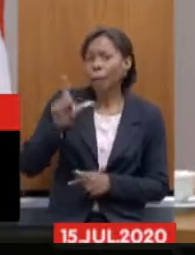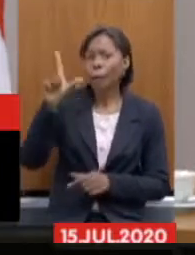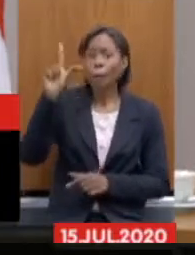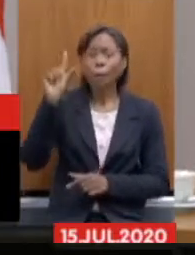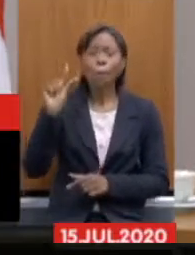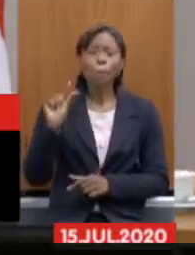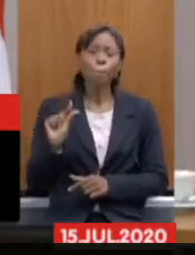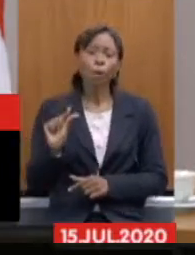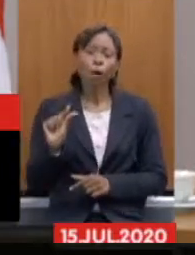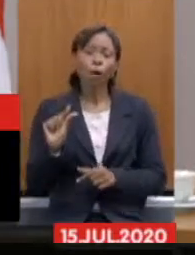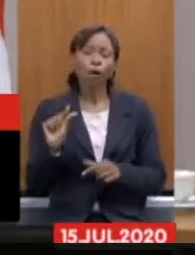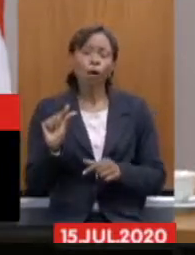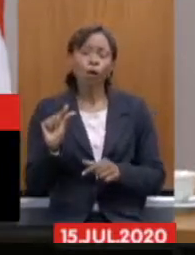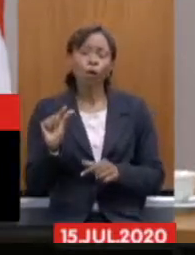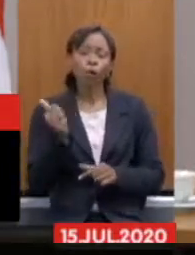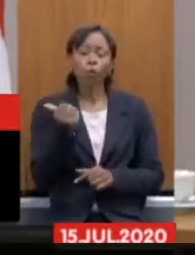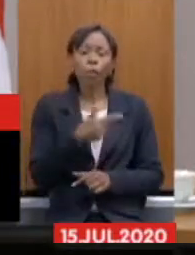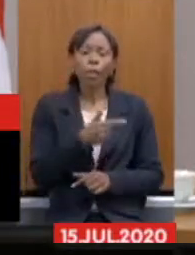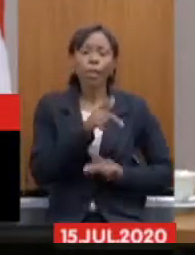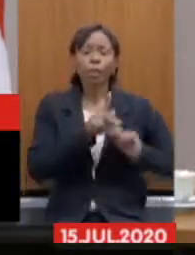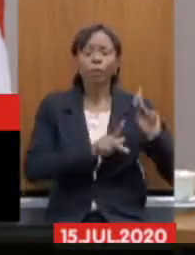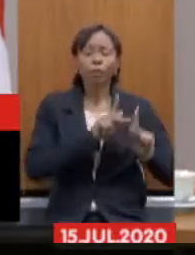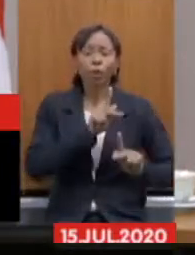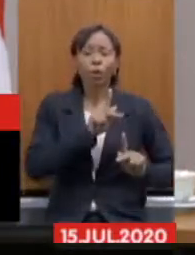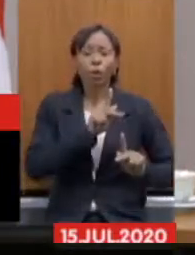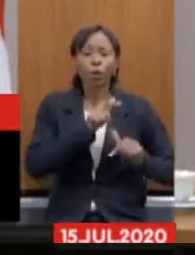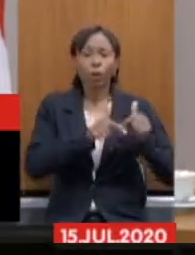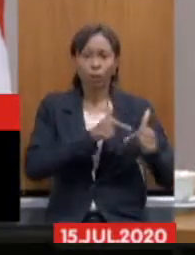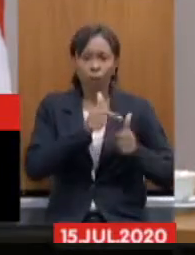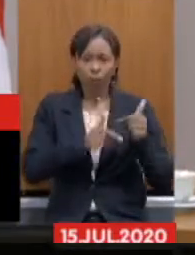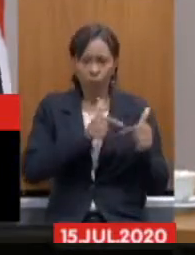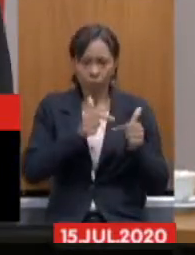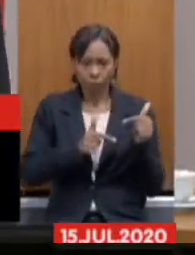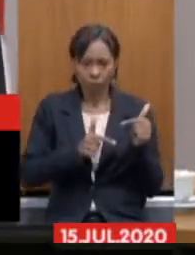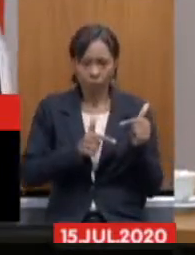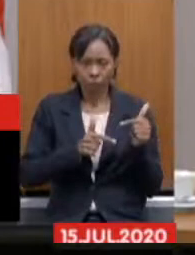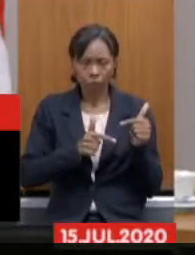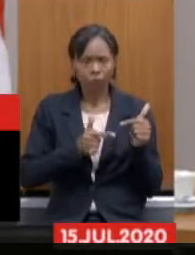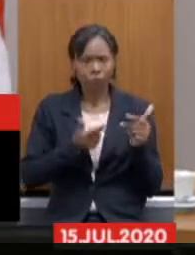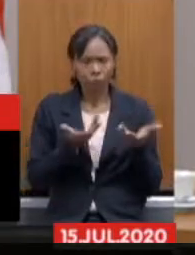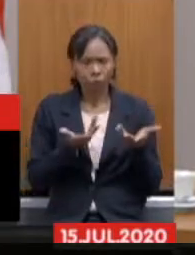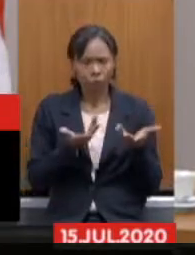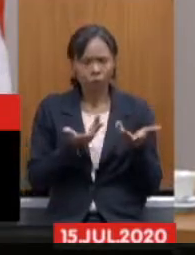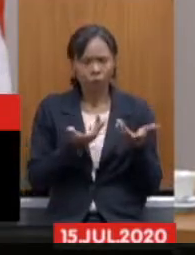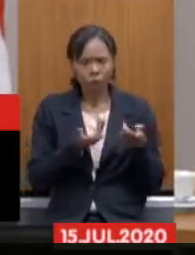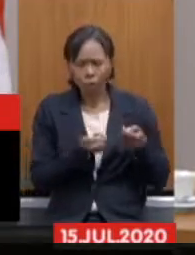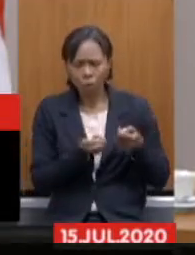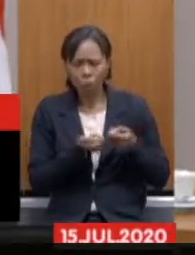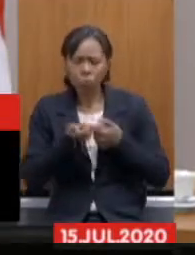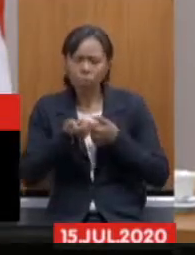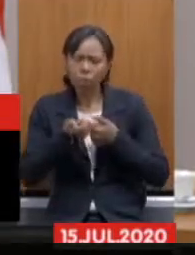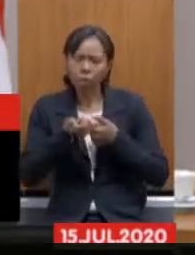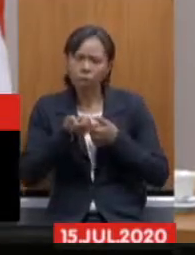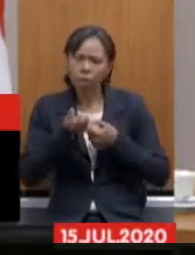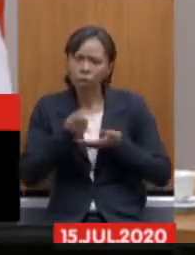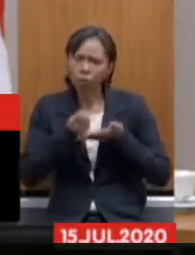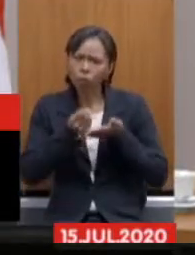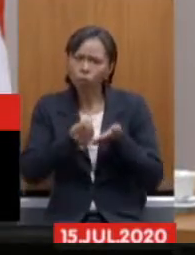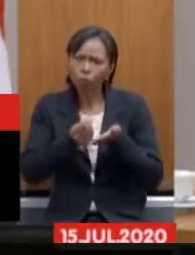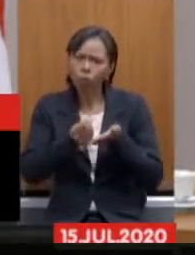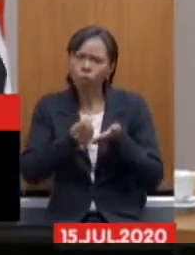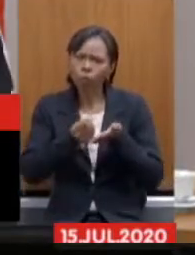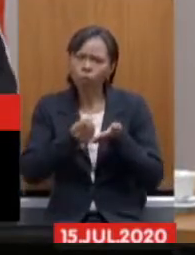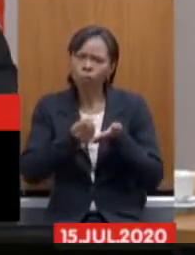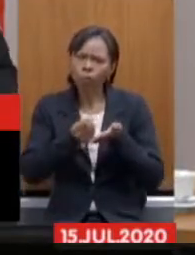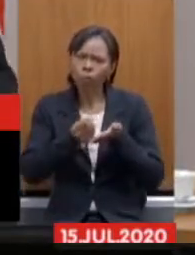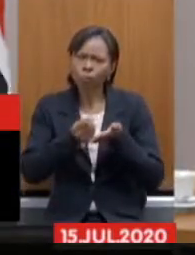dos servidores da ativa a ti por causa da merecida ajuda de custo percebida pelos servidores da ativa